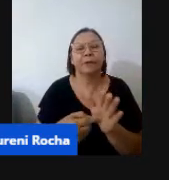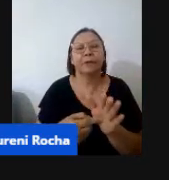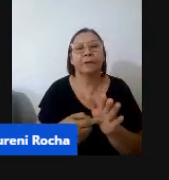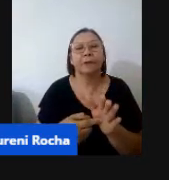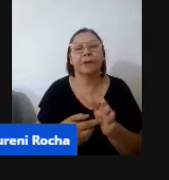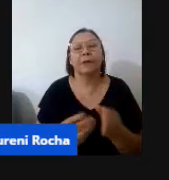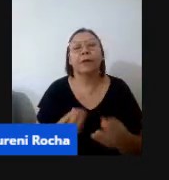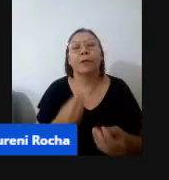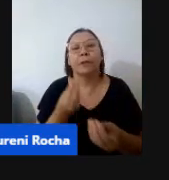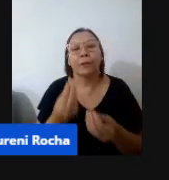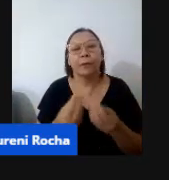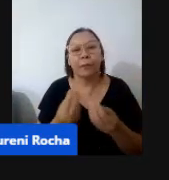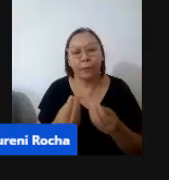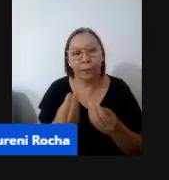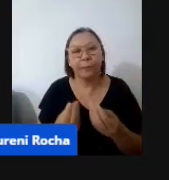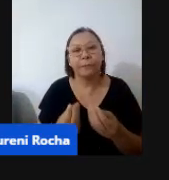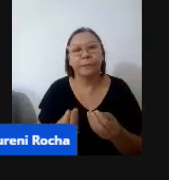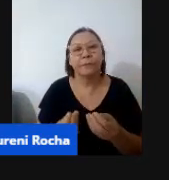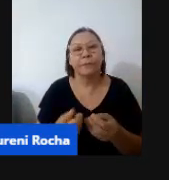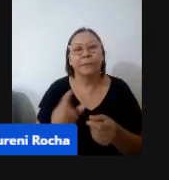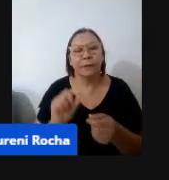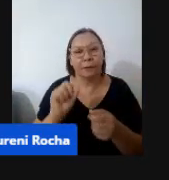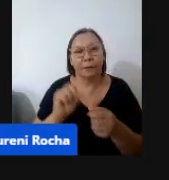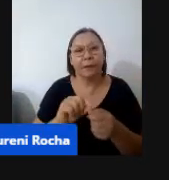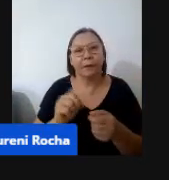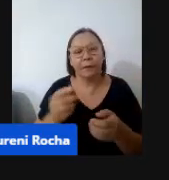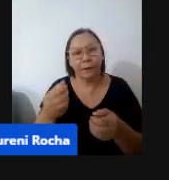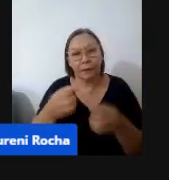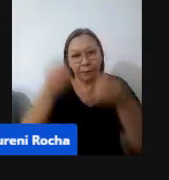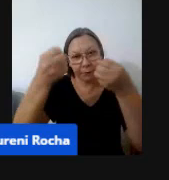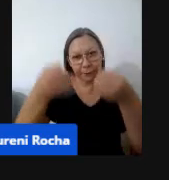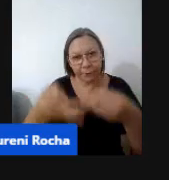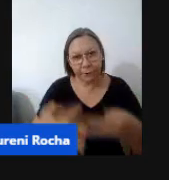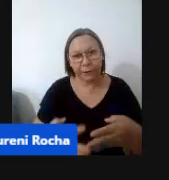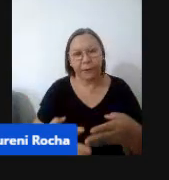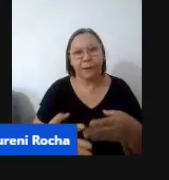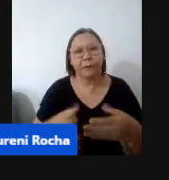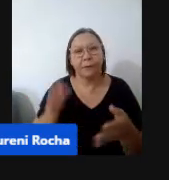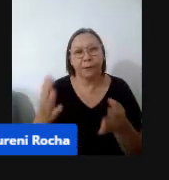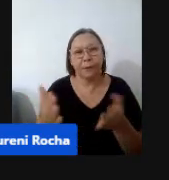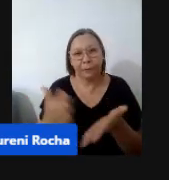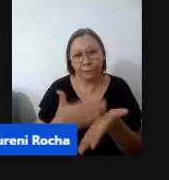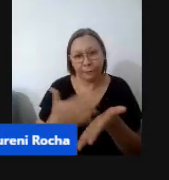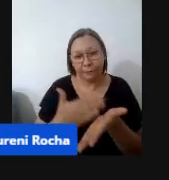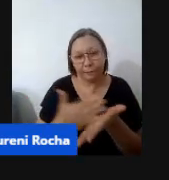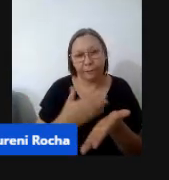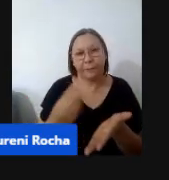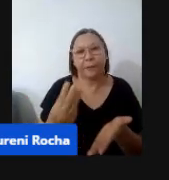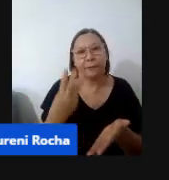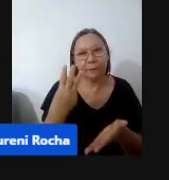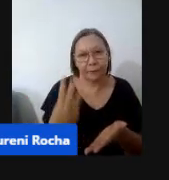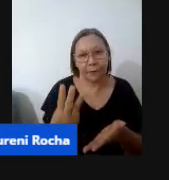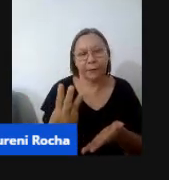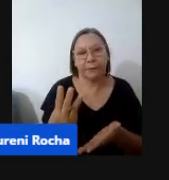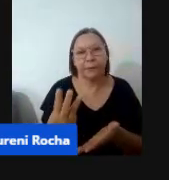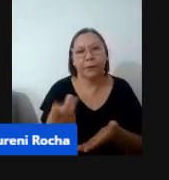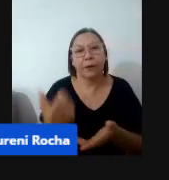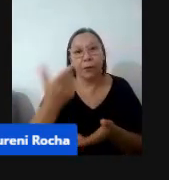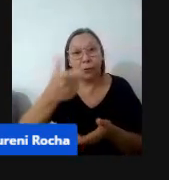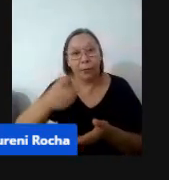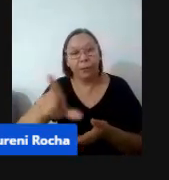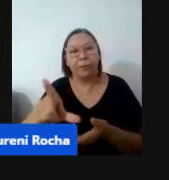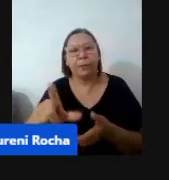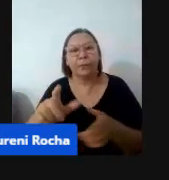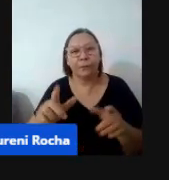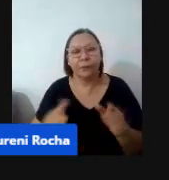é tratado no caderno base 3. No próximo slide, vocês podem observar que a